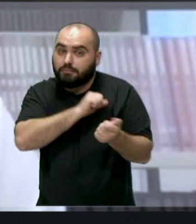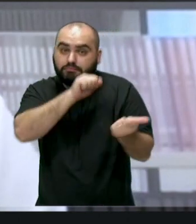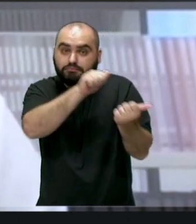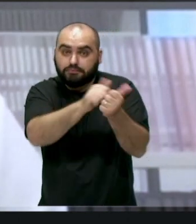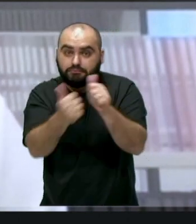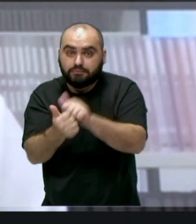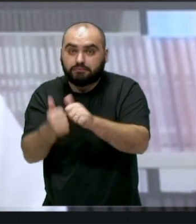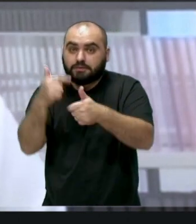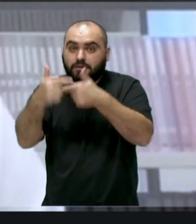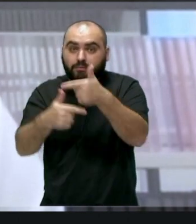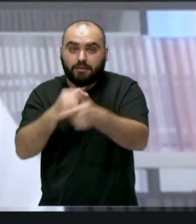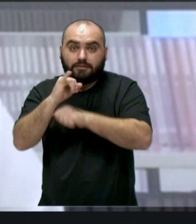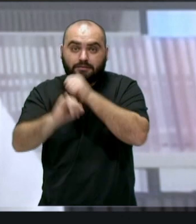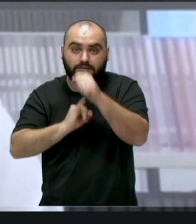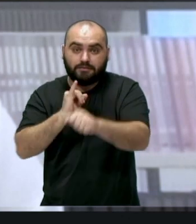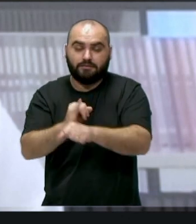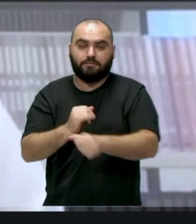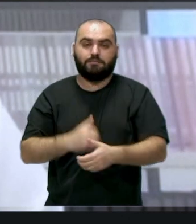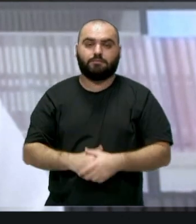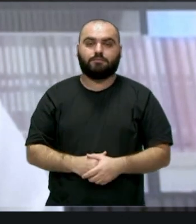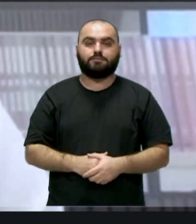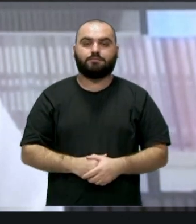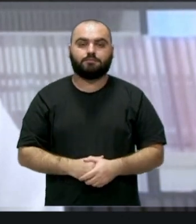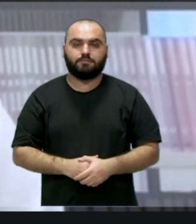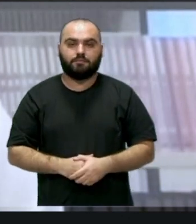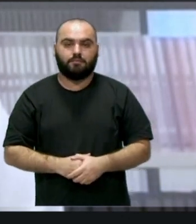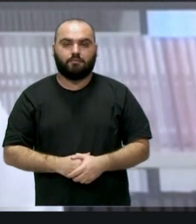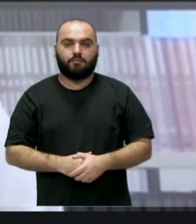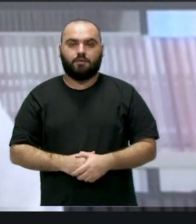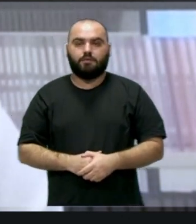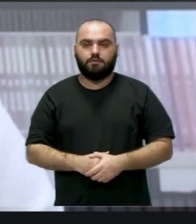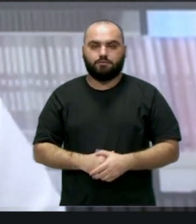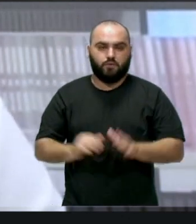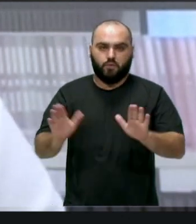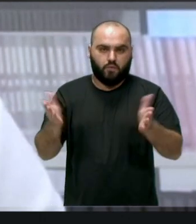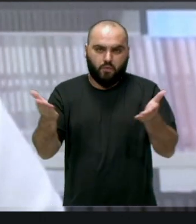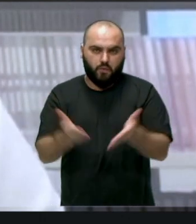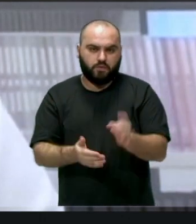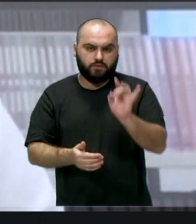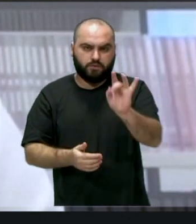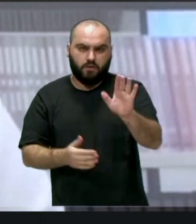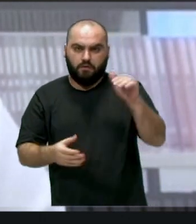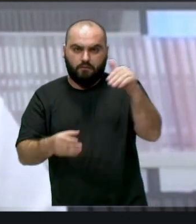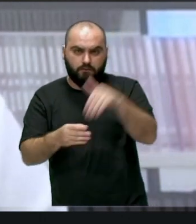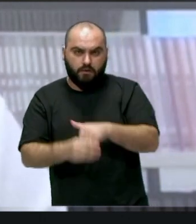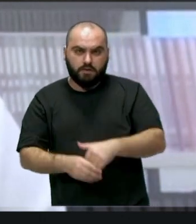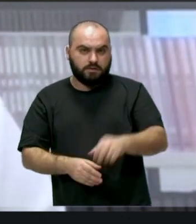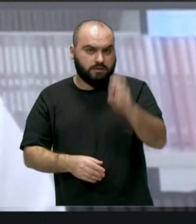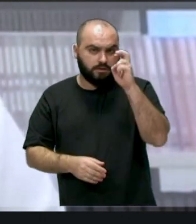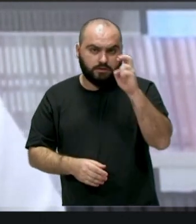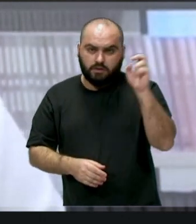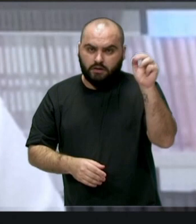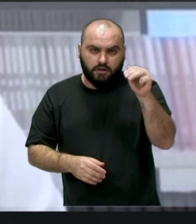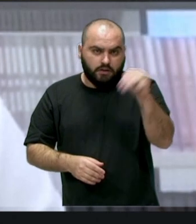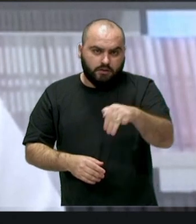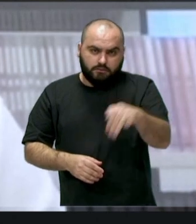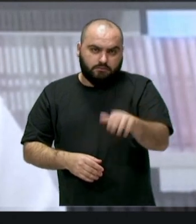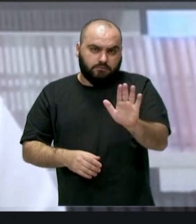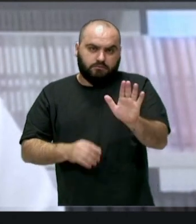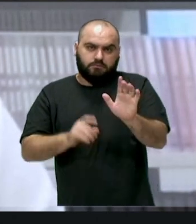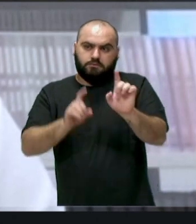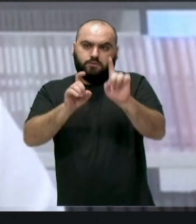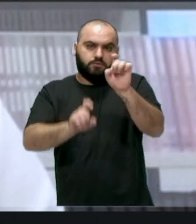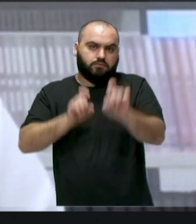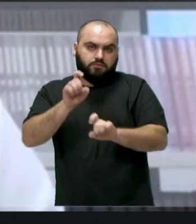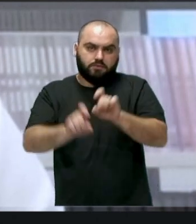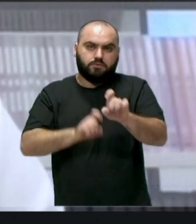virtuais. Então, hoje, não só o voto é possível fazer em 5 minutos, tanto pelo computador, quanto